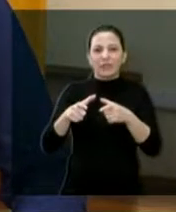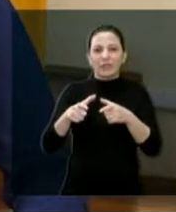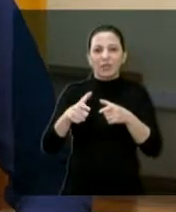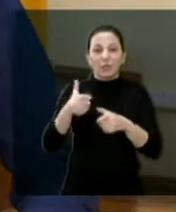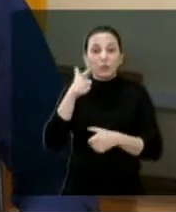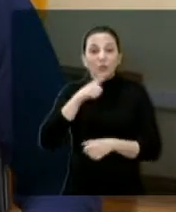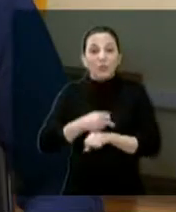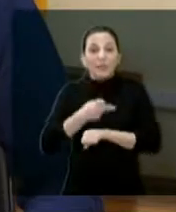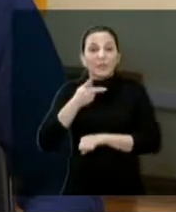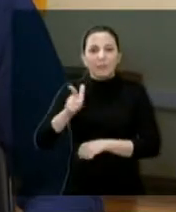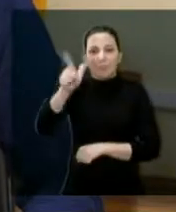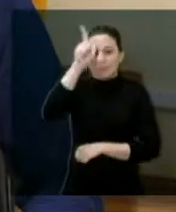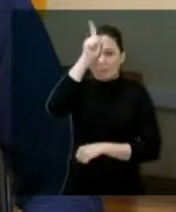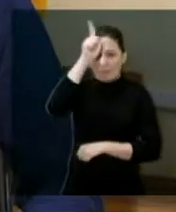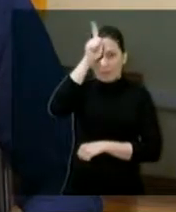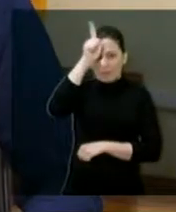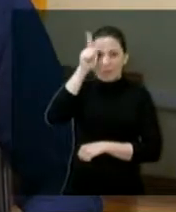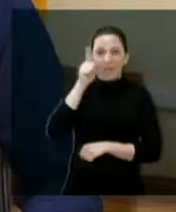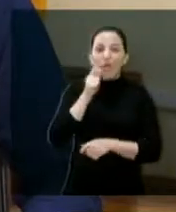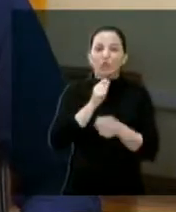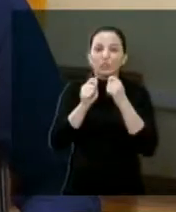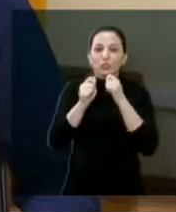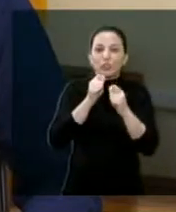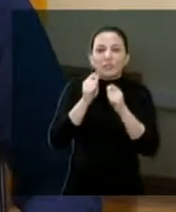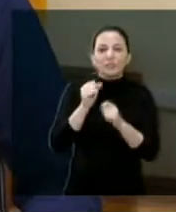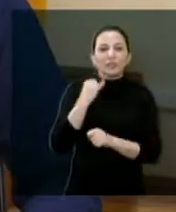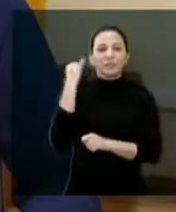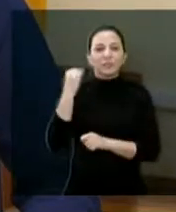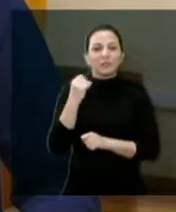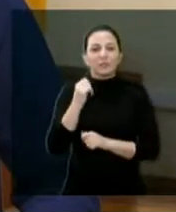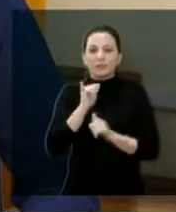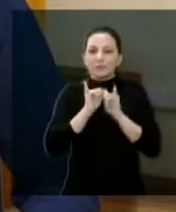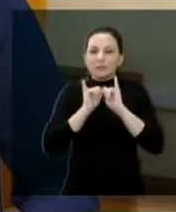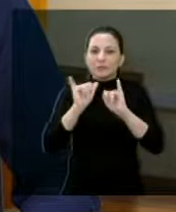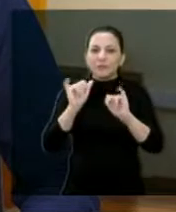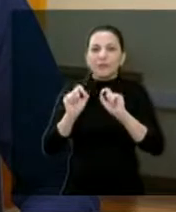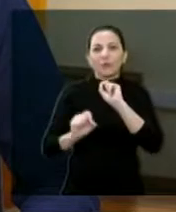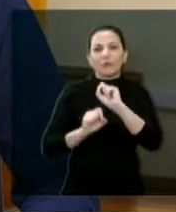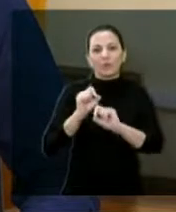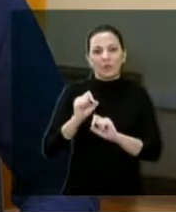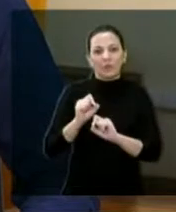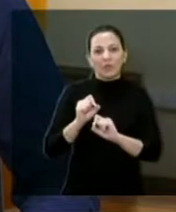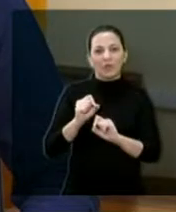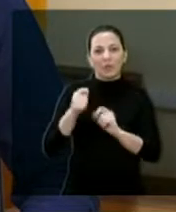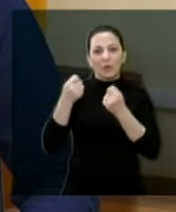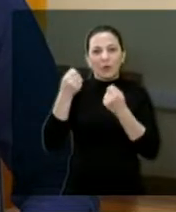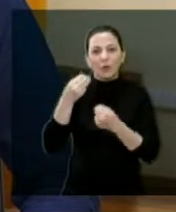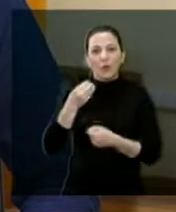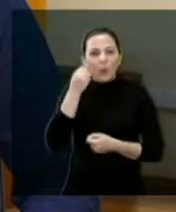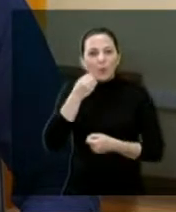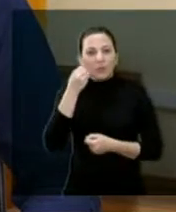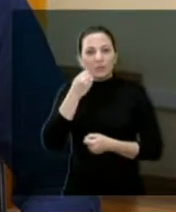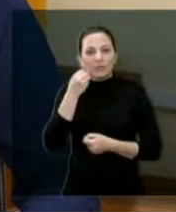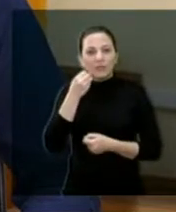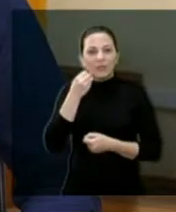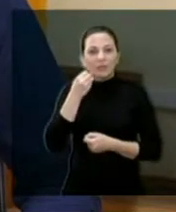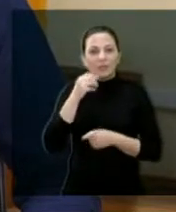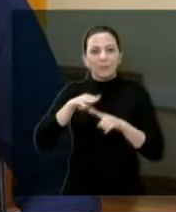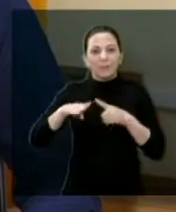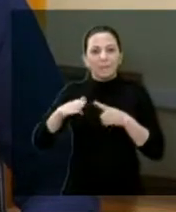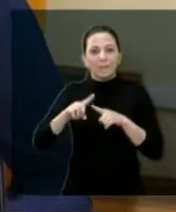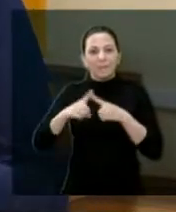por isso, e hoje é um grande jornalista. É o que eu digo. O Roberto, ele podia nos dar uma oportunidade, mas ele deixou o garoto começar